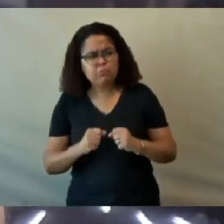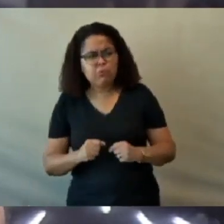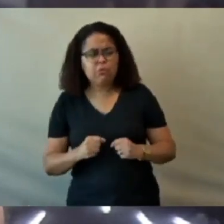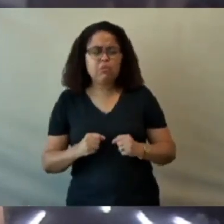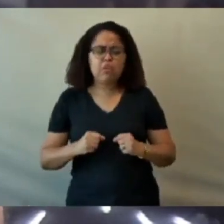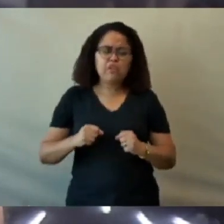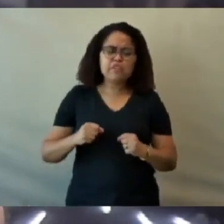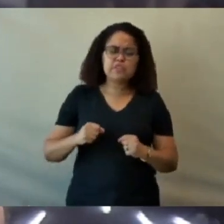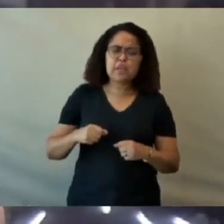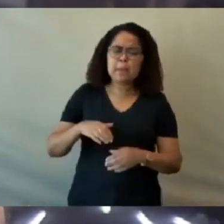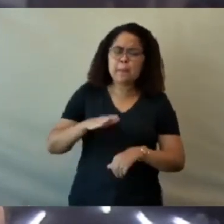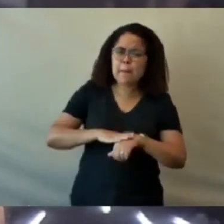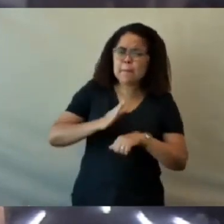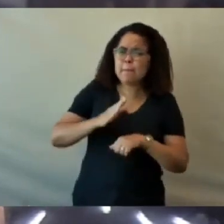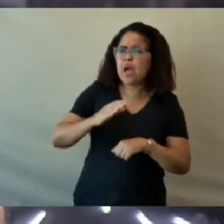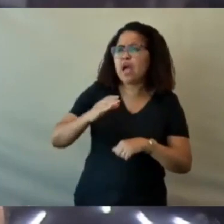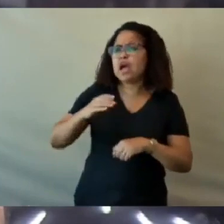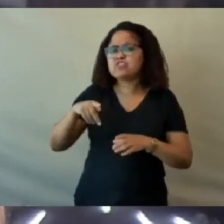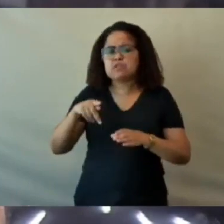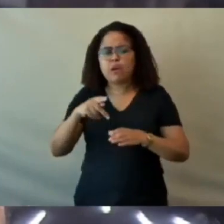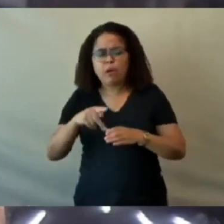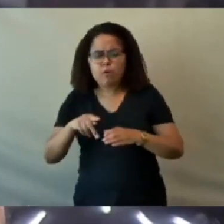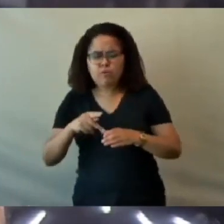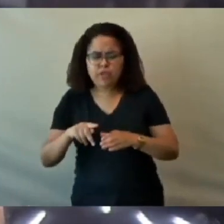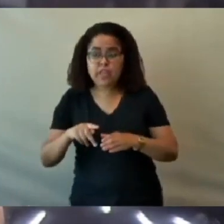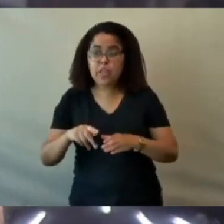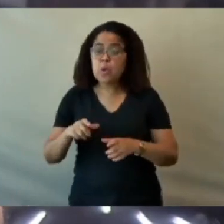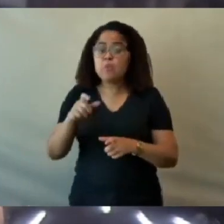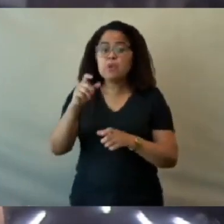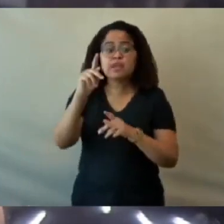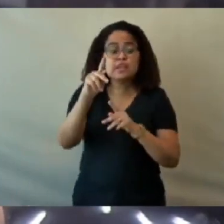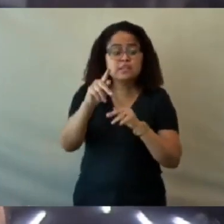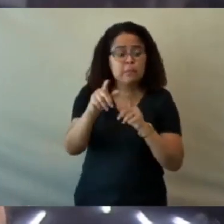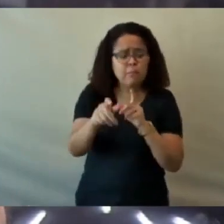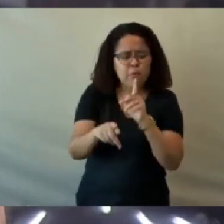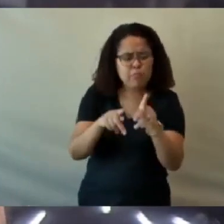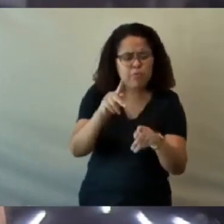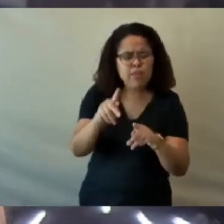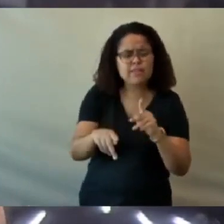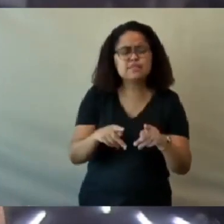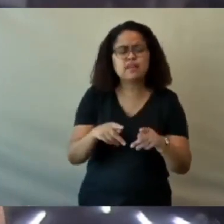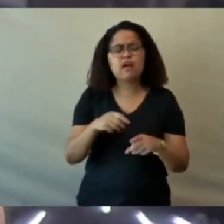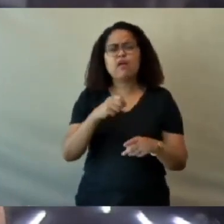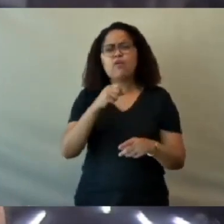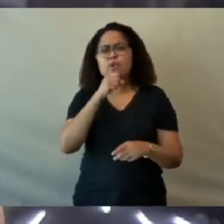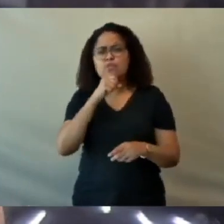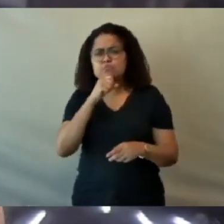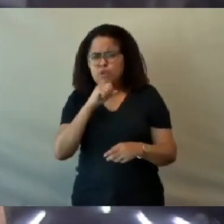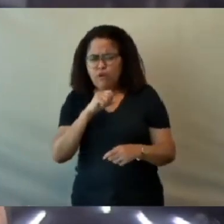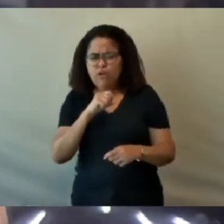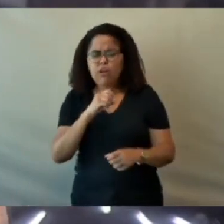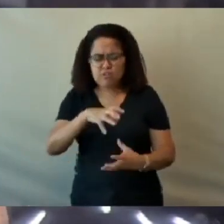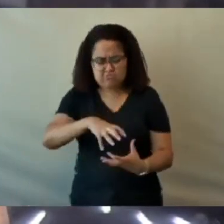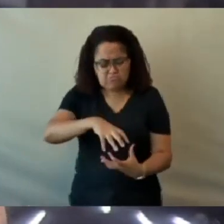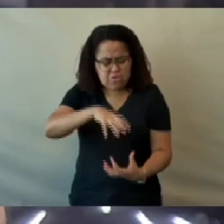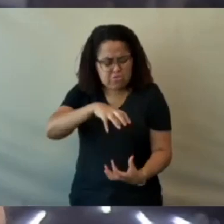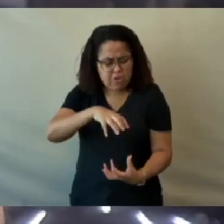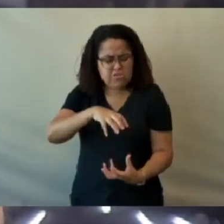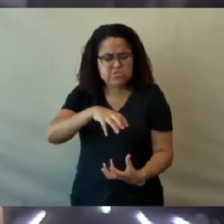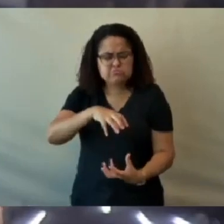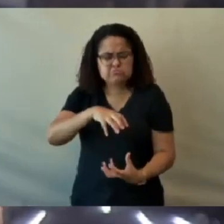esse povo idoso que tanto trabalhou para construir essa cidade possa ter